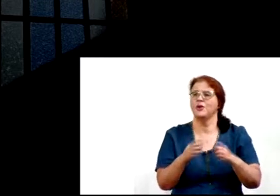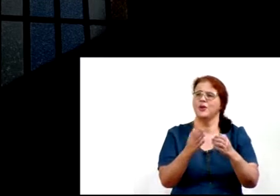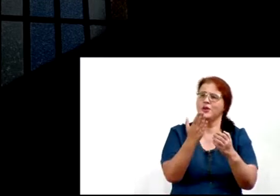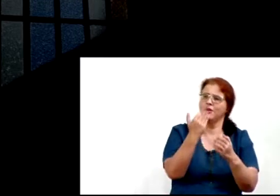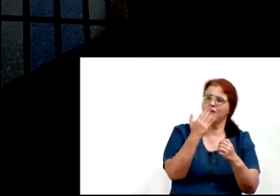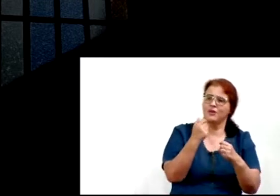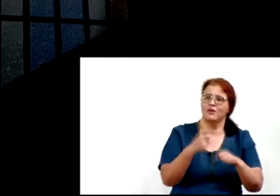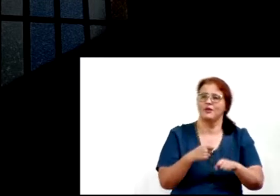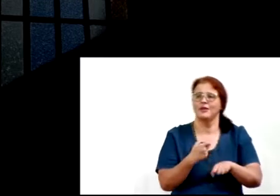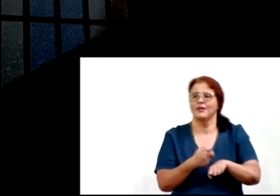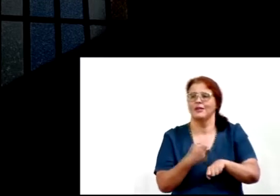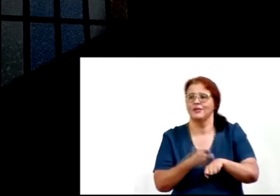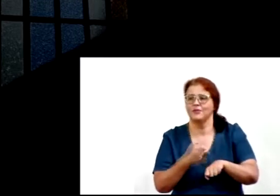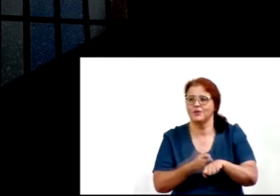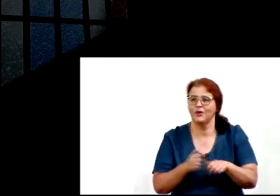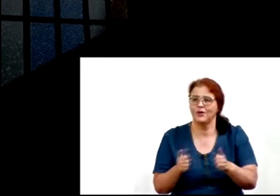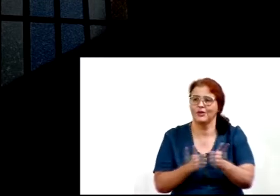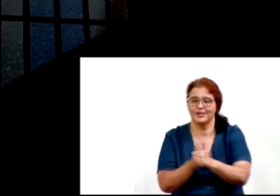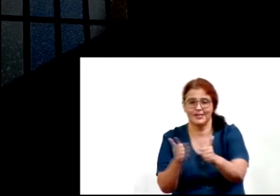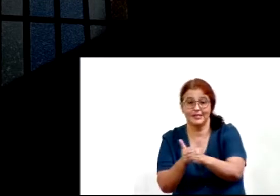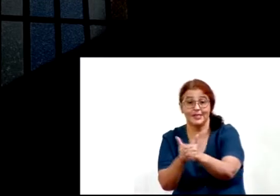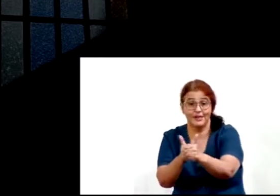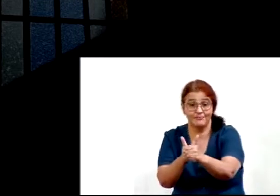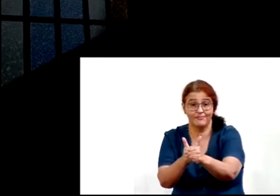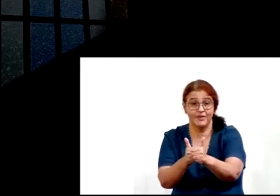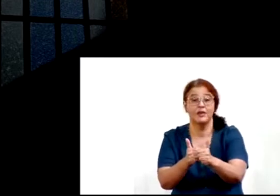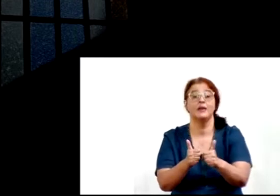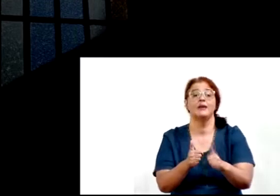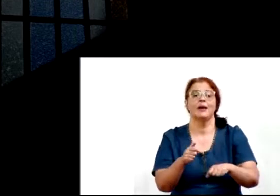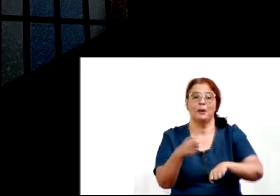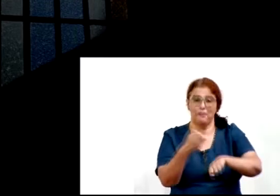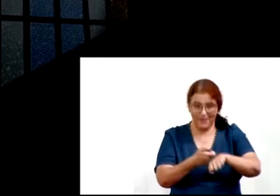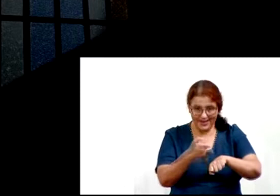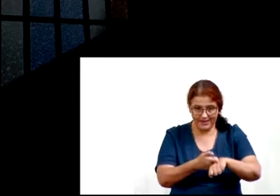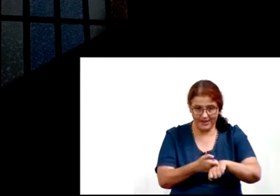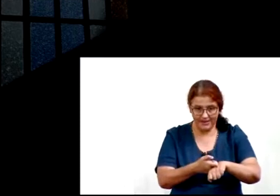espiritual que os seguia, e a pedra era Cristo.